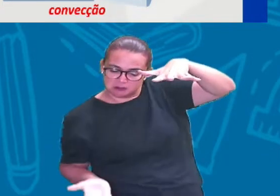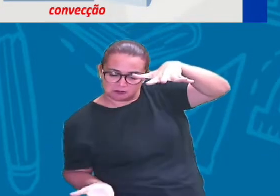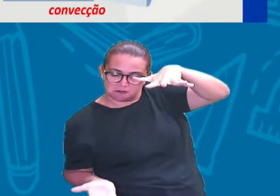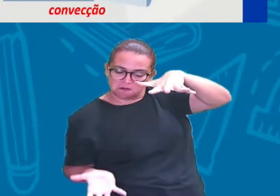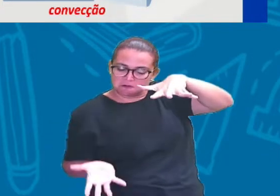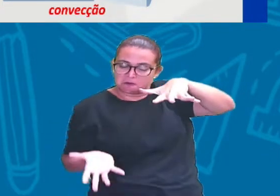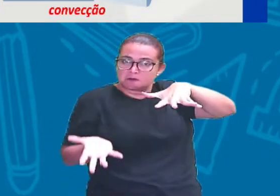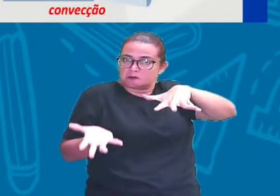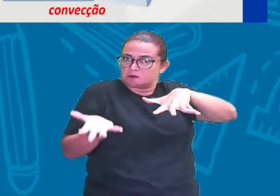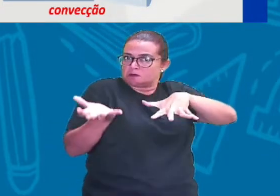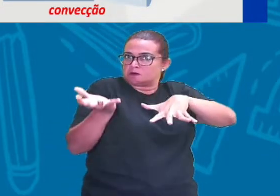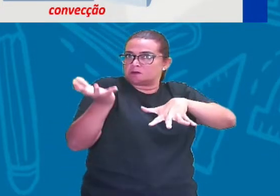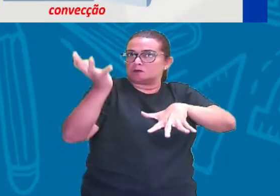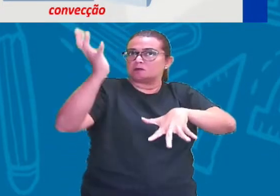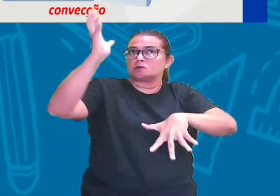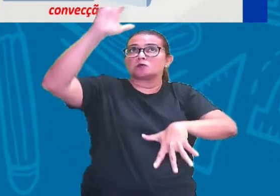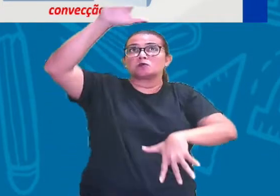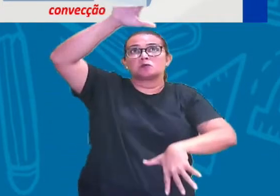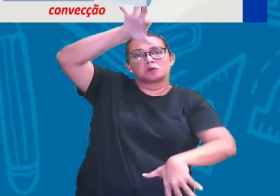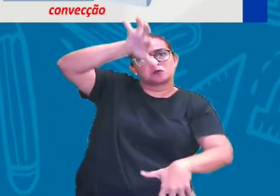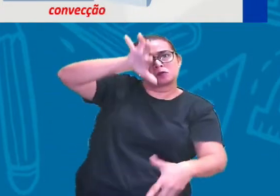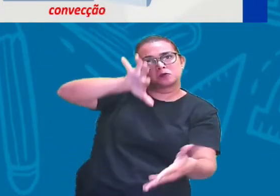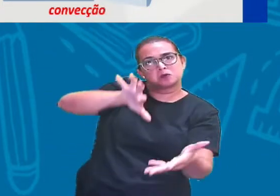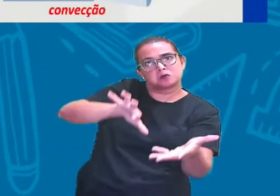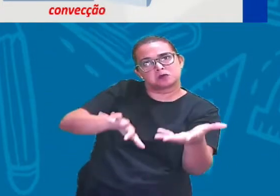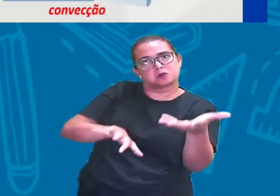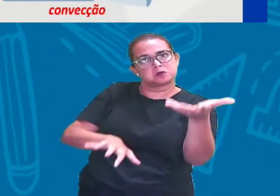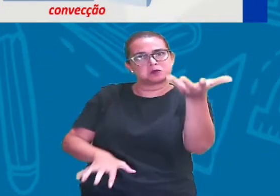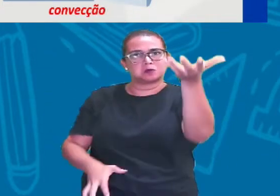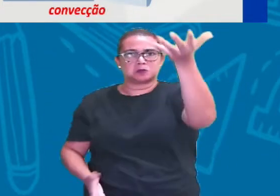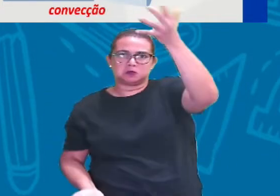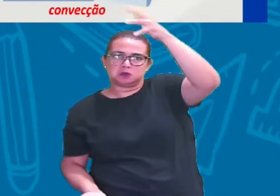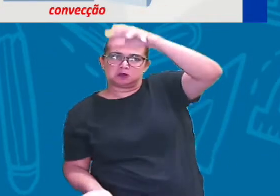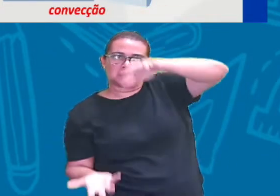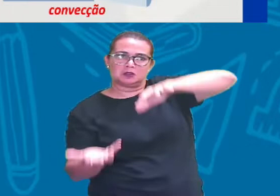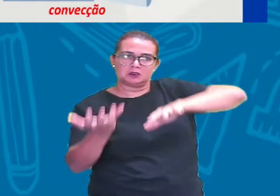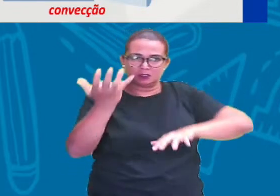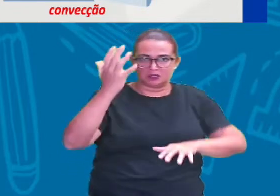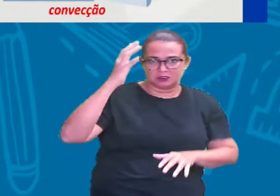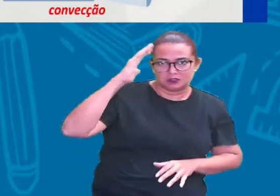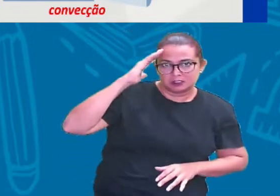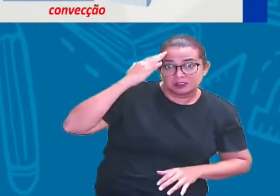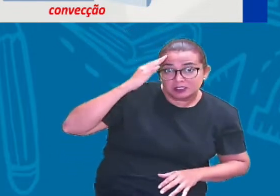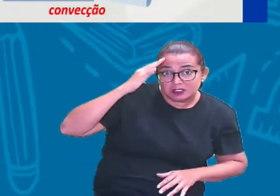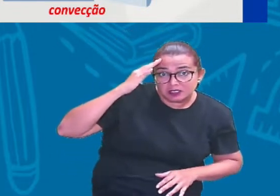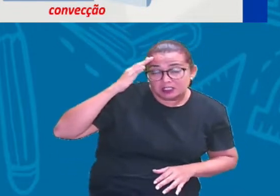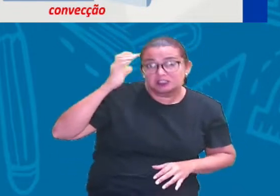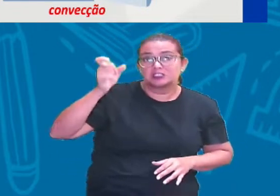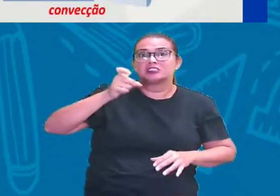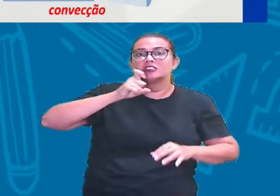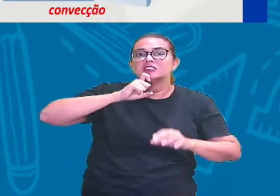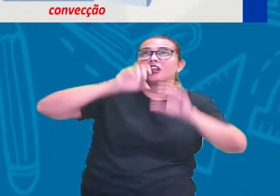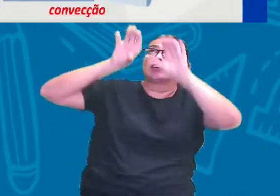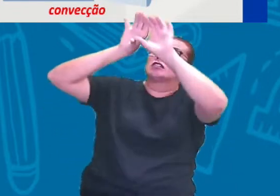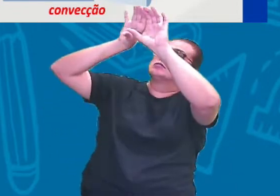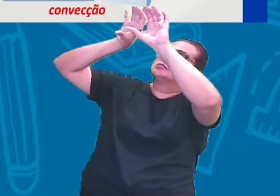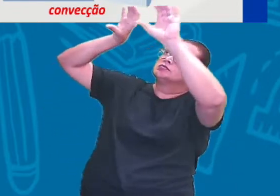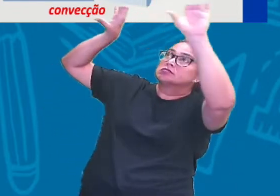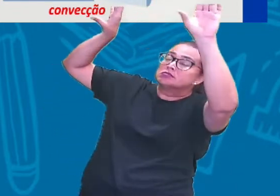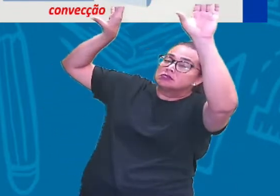entender bem o que é a convecção? Ar-condicionado sempre em cima, lareira embaixo. E o refrigerador,